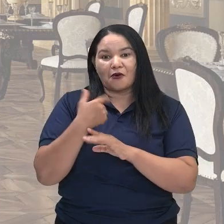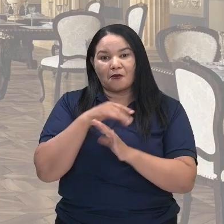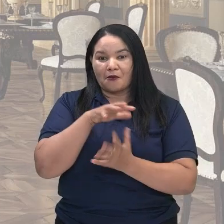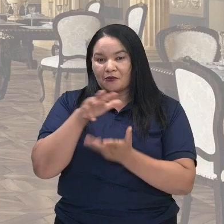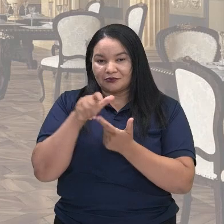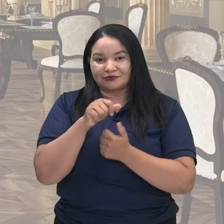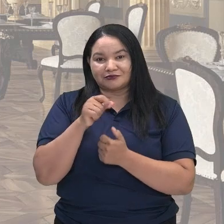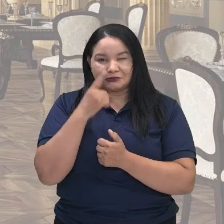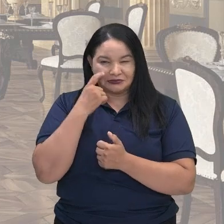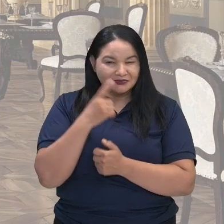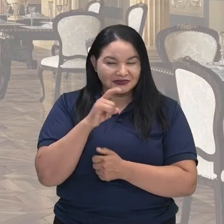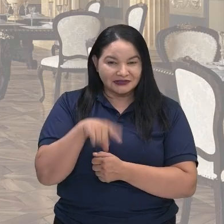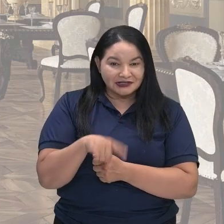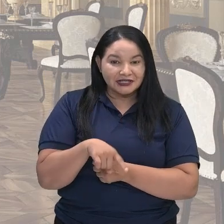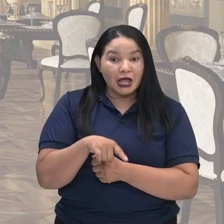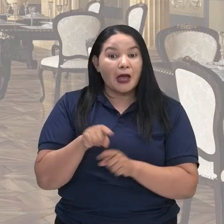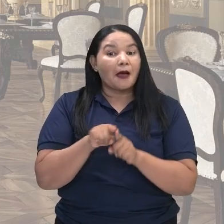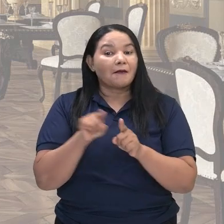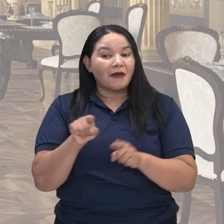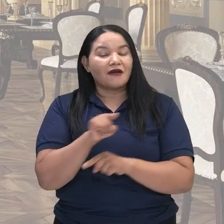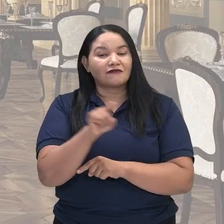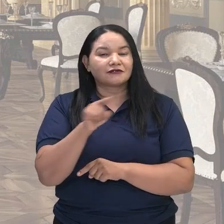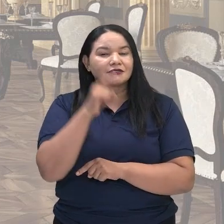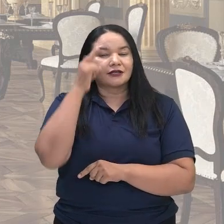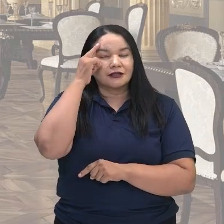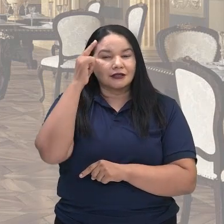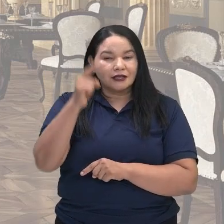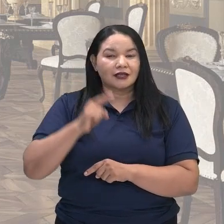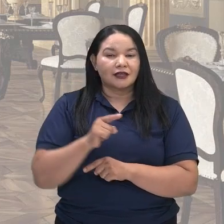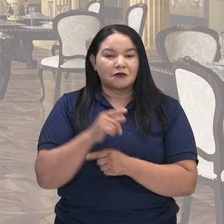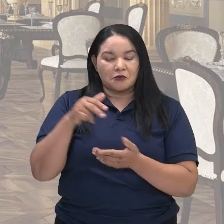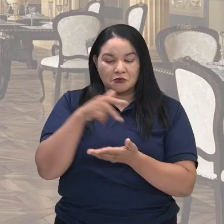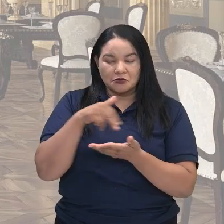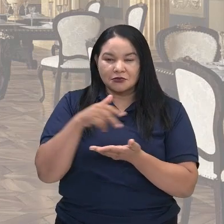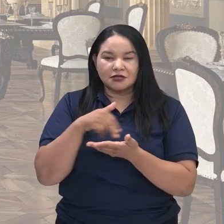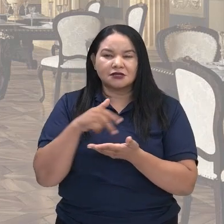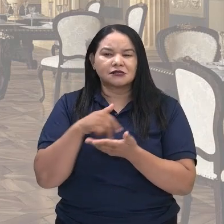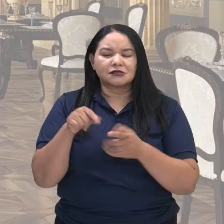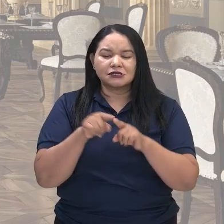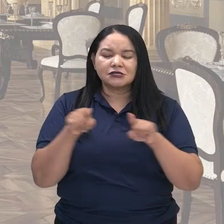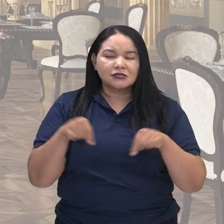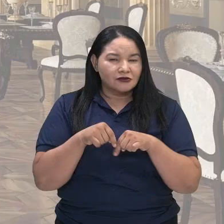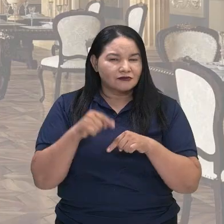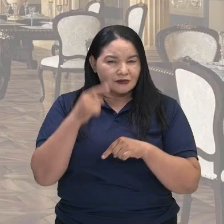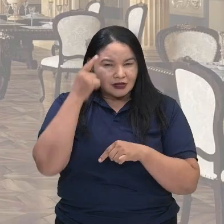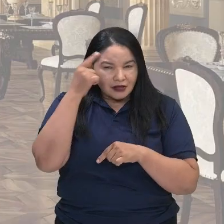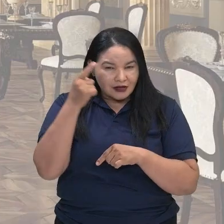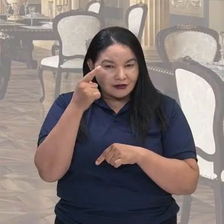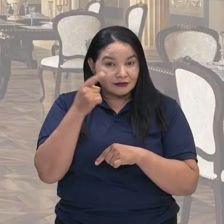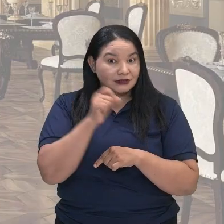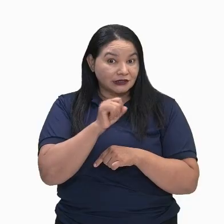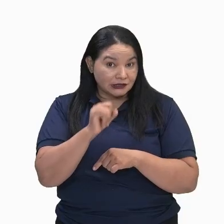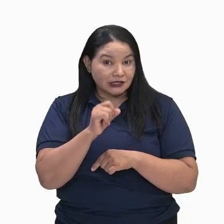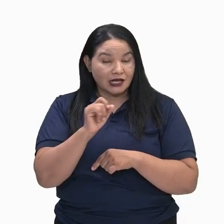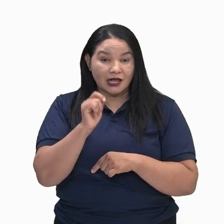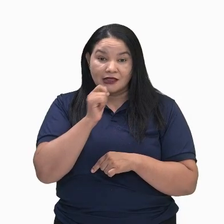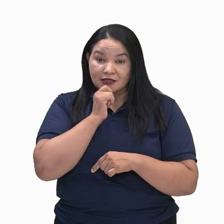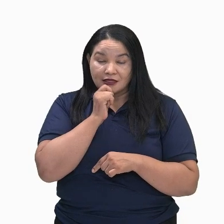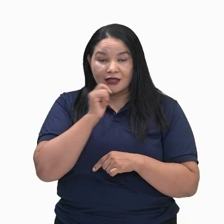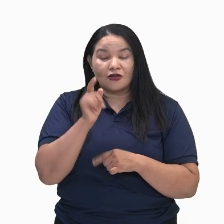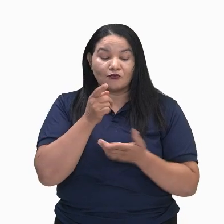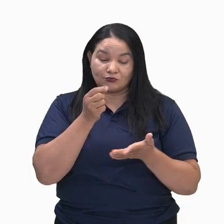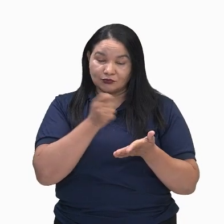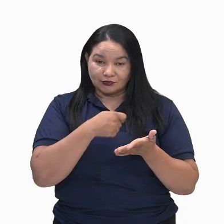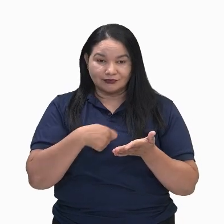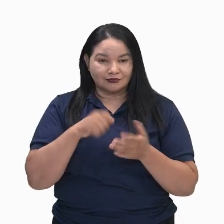interessante, né? Mas vocês lembram a definição de danças de salão? Se não lembram, já anotem aí. Vamos lá? Dança